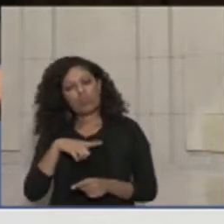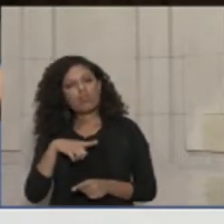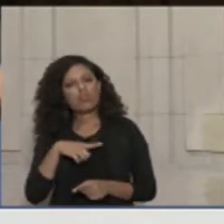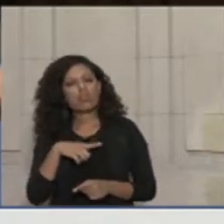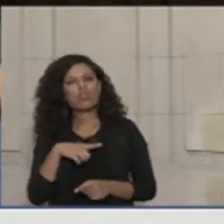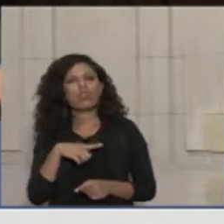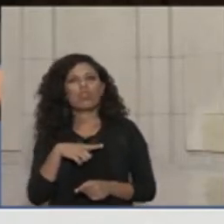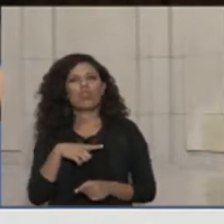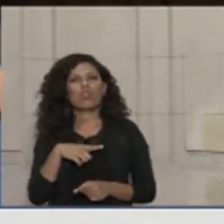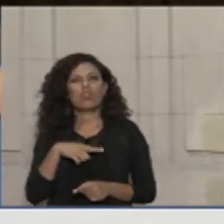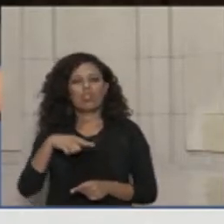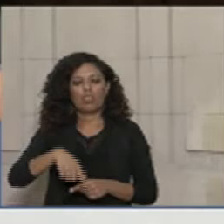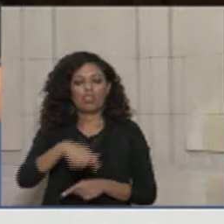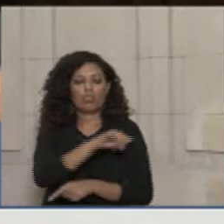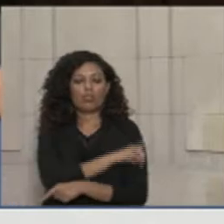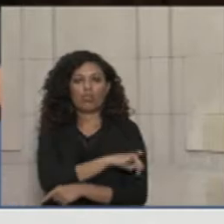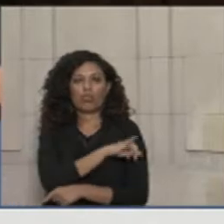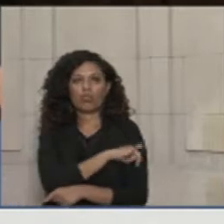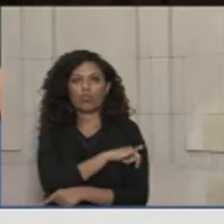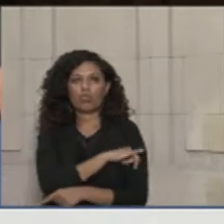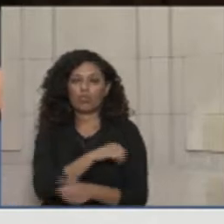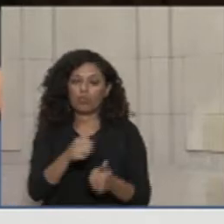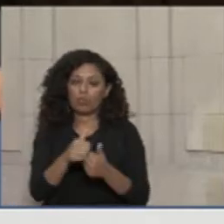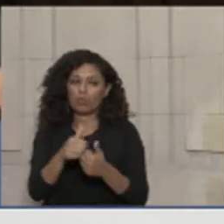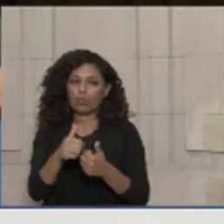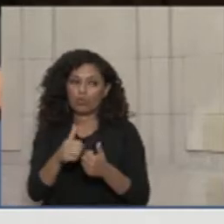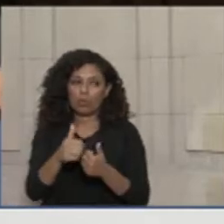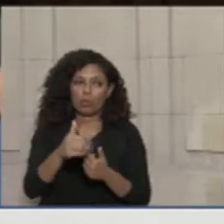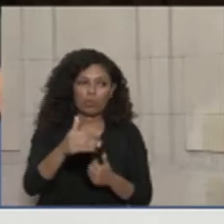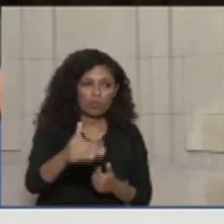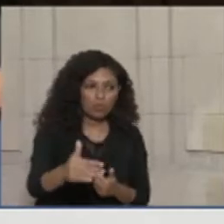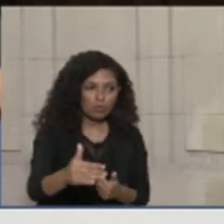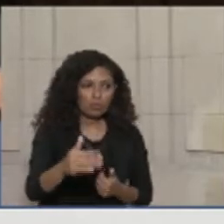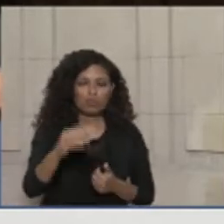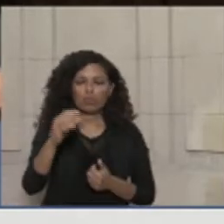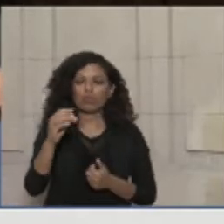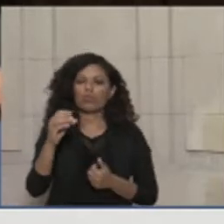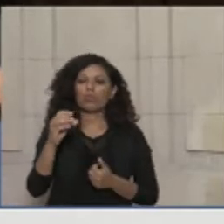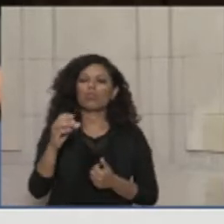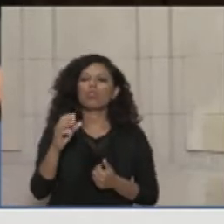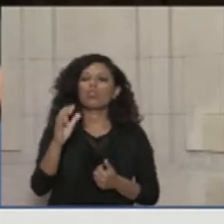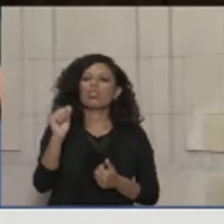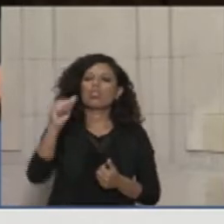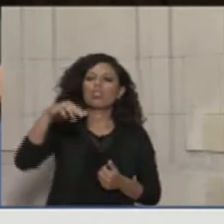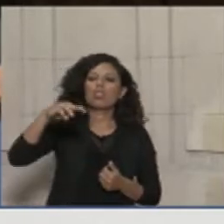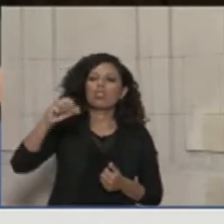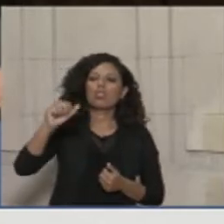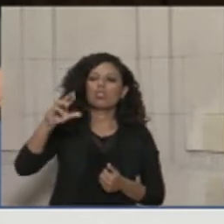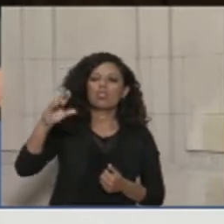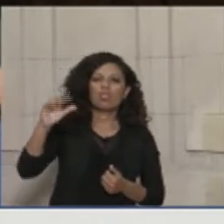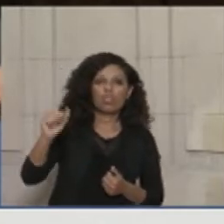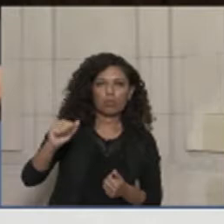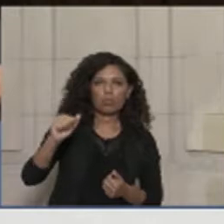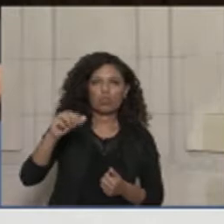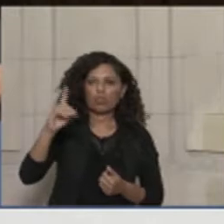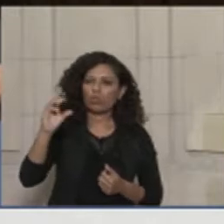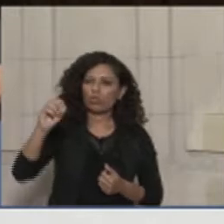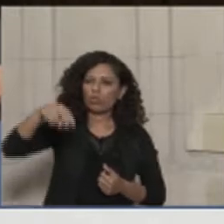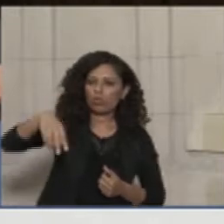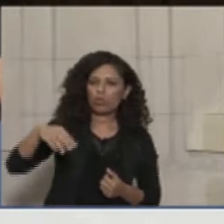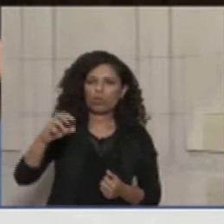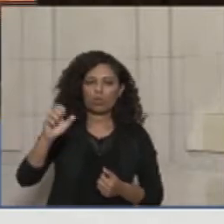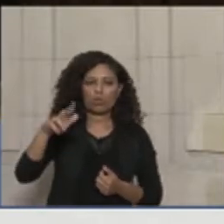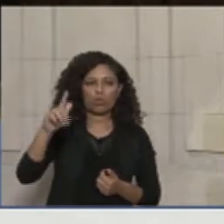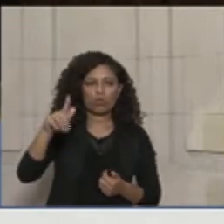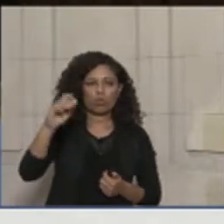nos inícios da ditadura, D. Jaime de Barros Câmara, que era